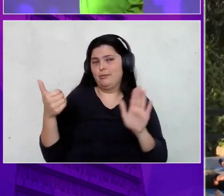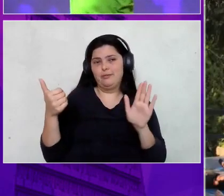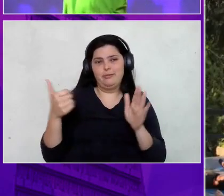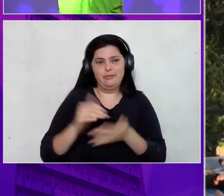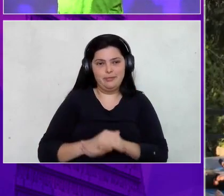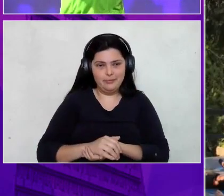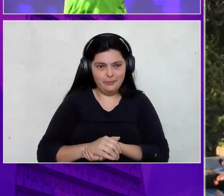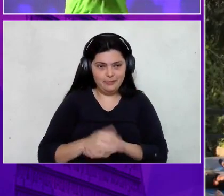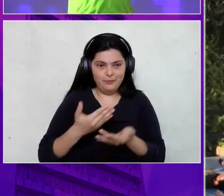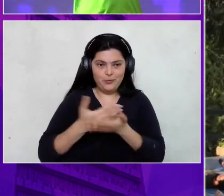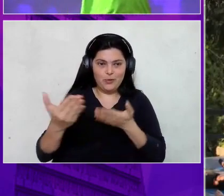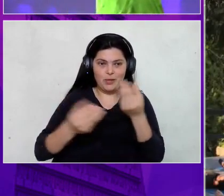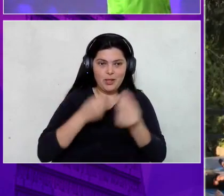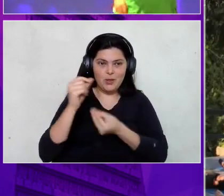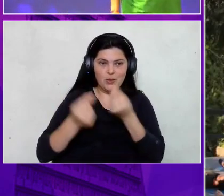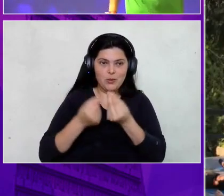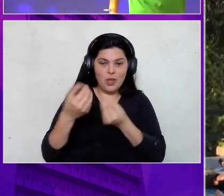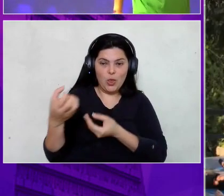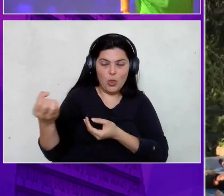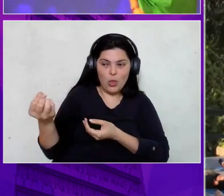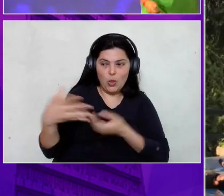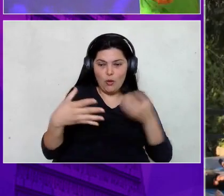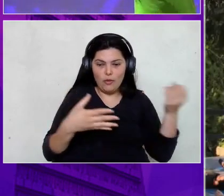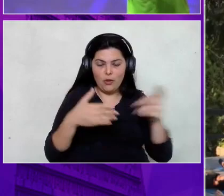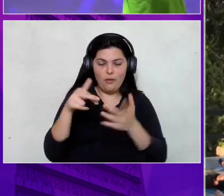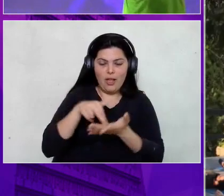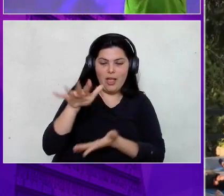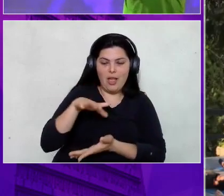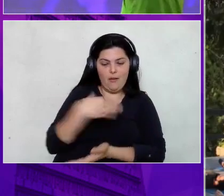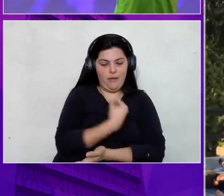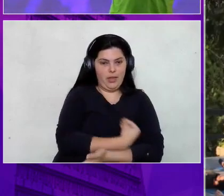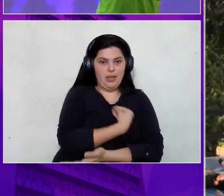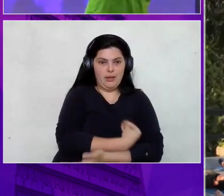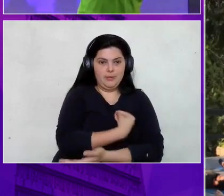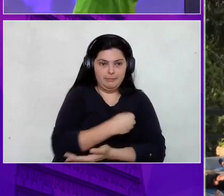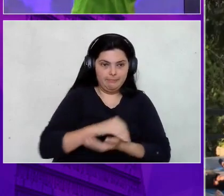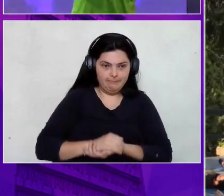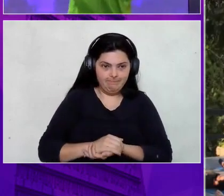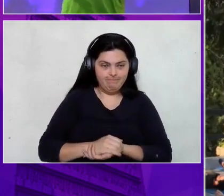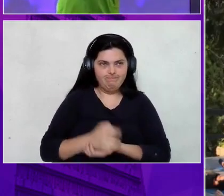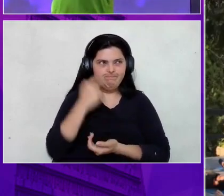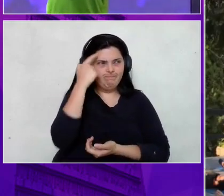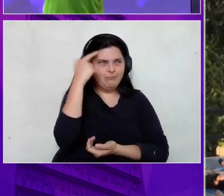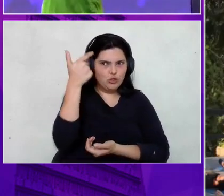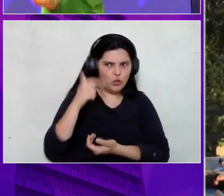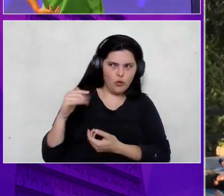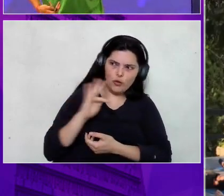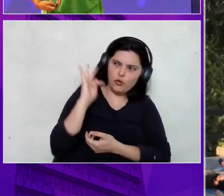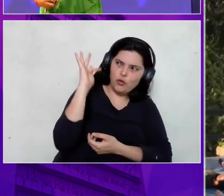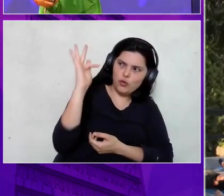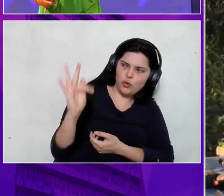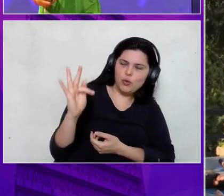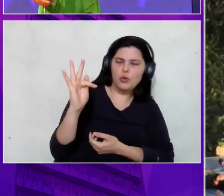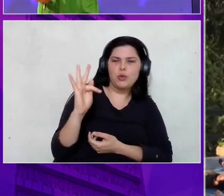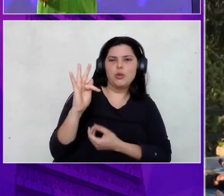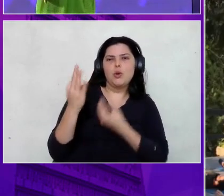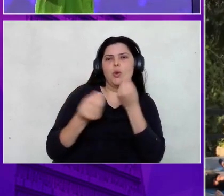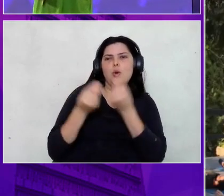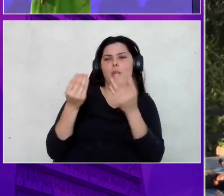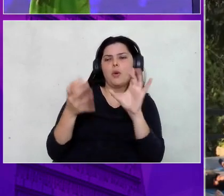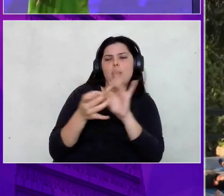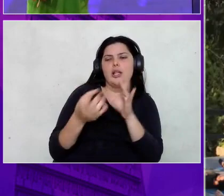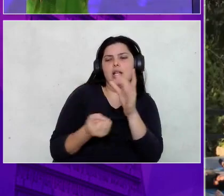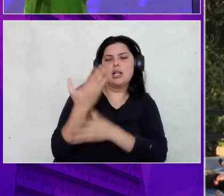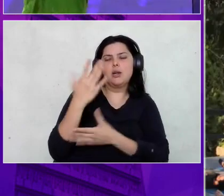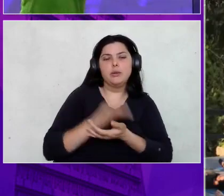começa toda uma nova realidade, né? E aí a gente repensa o futuro a partir de como a gente se conectou. Só para